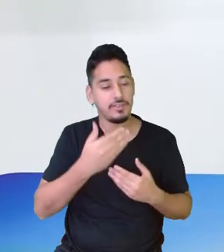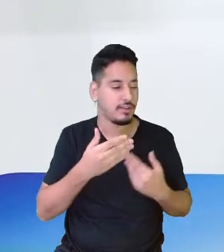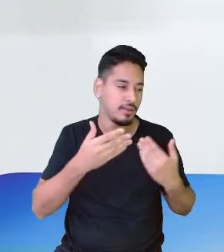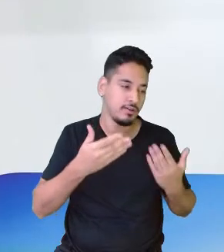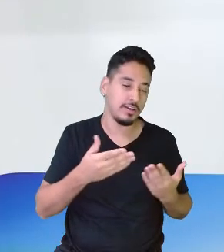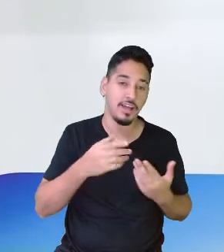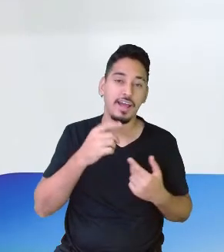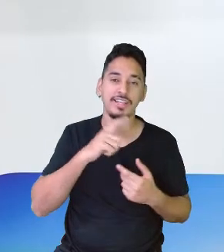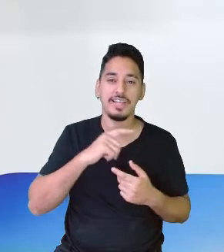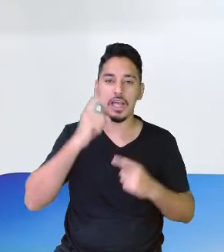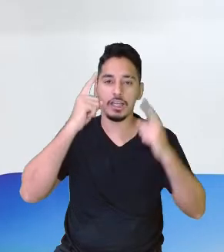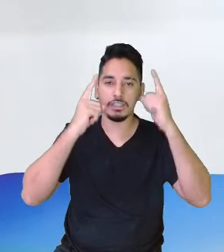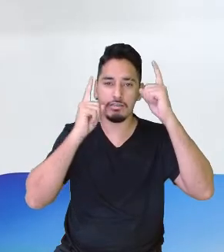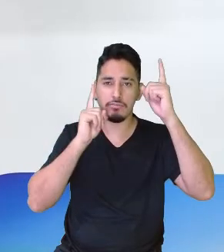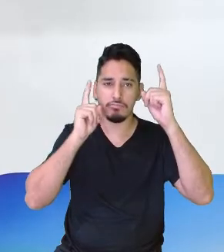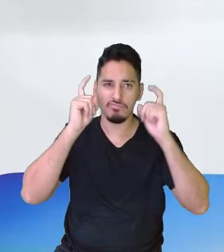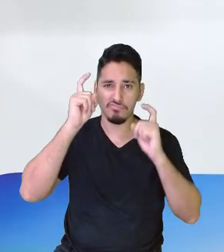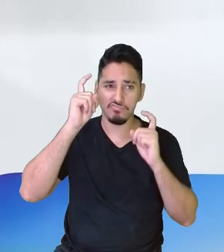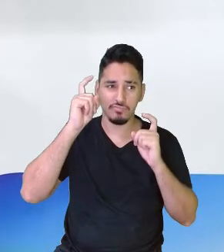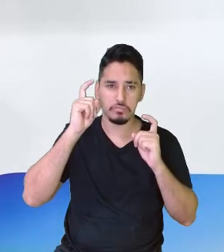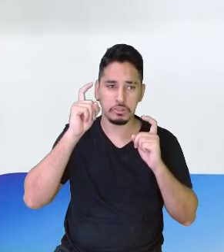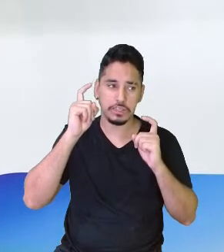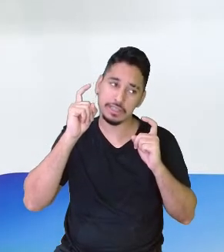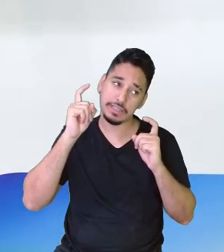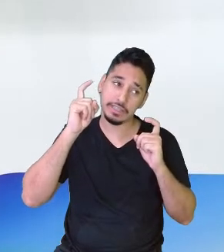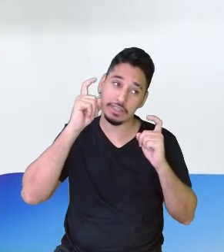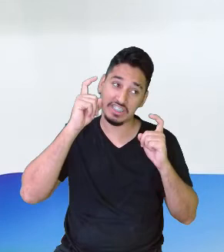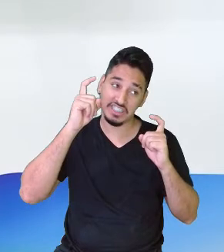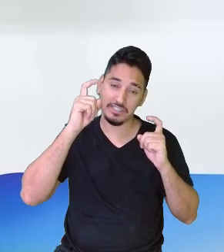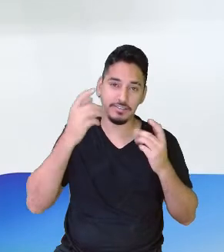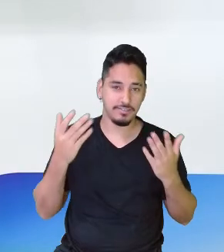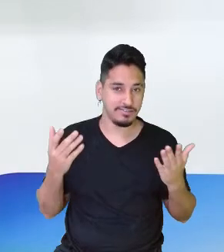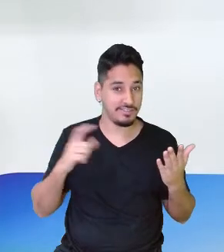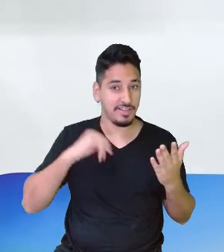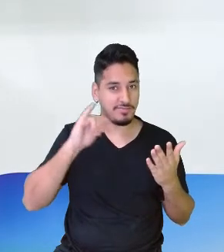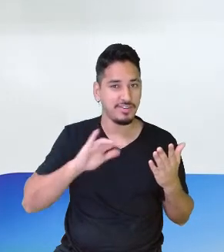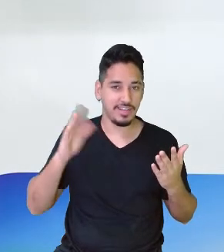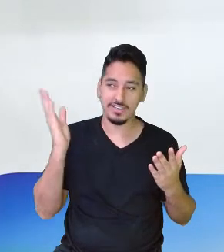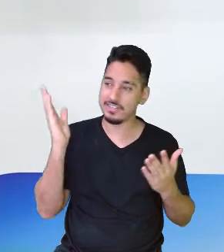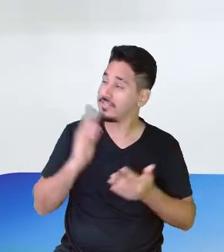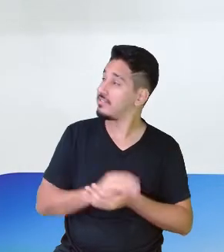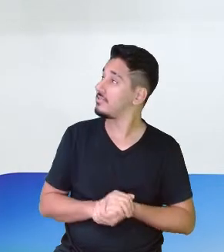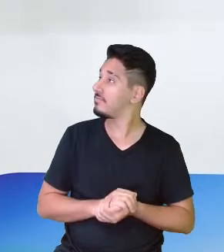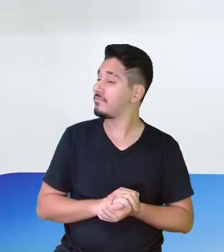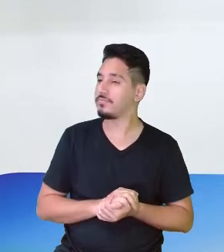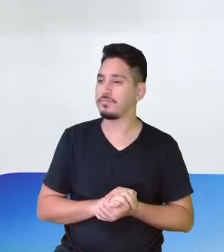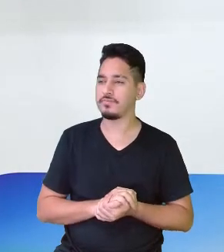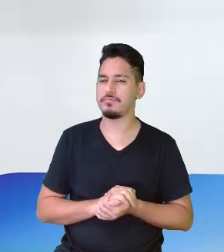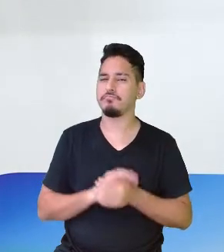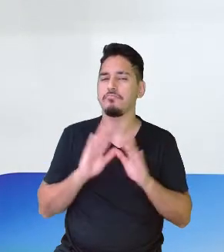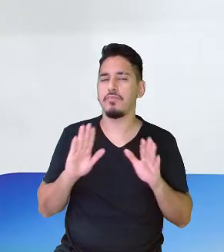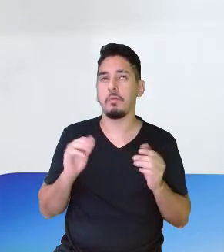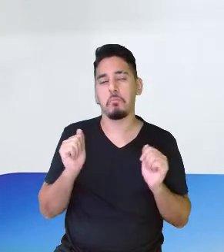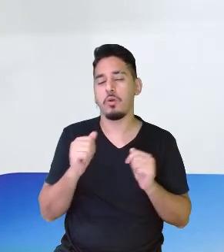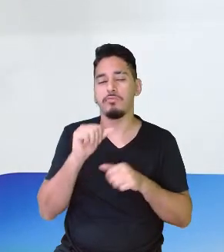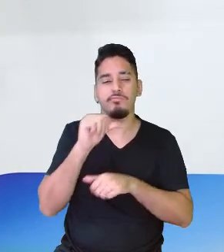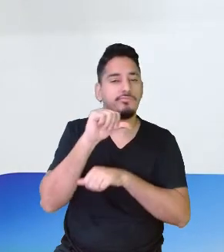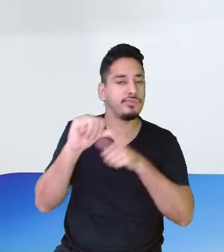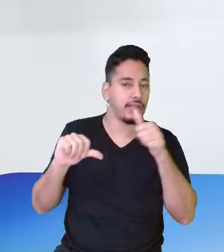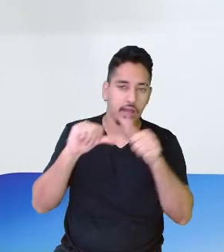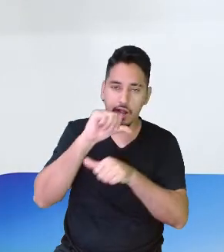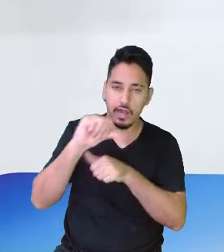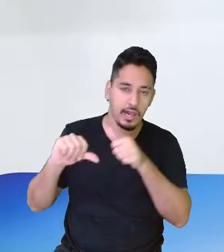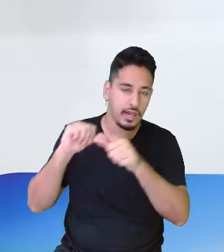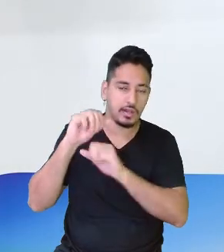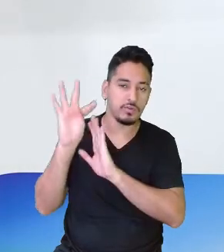essa carinha, né, de constrangimento faz com que a gente ache um pouco de graça. E aí, mesmo que a gente mude o texto,